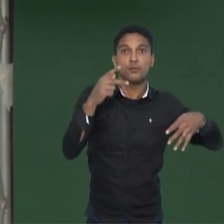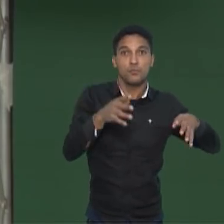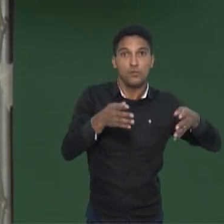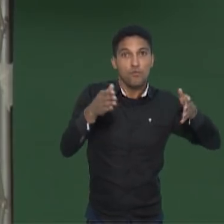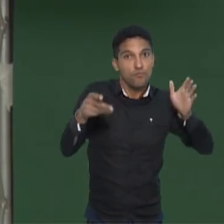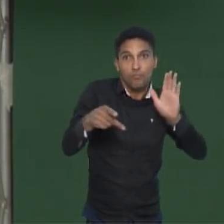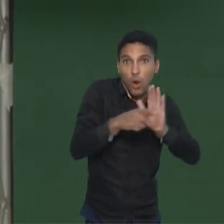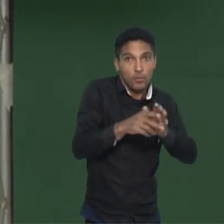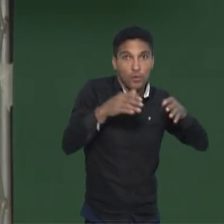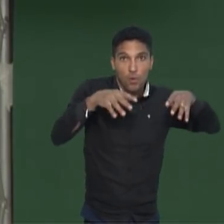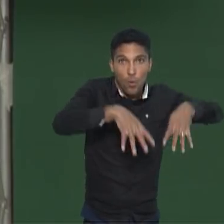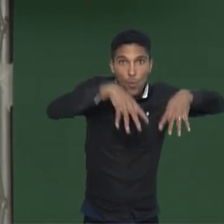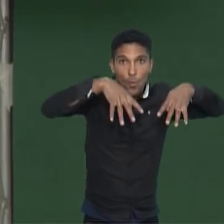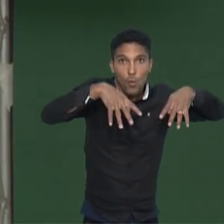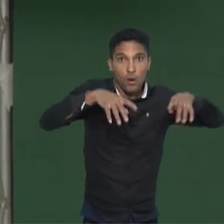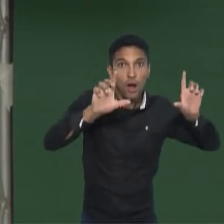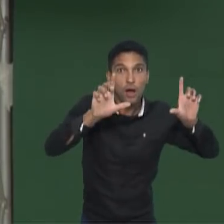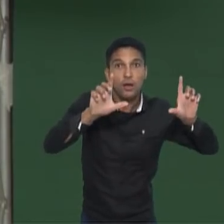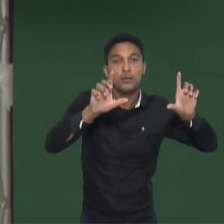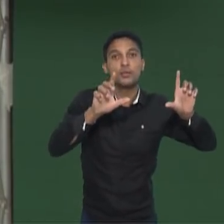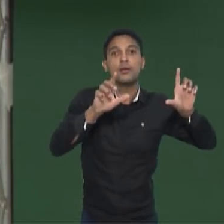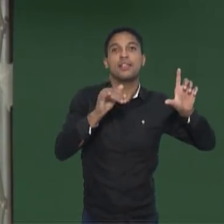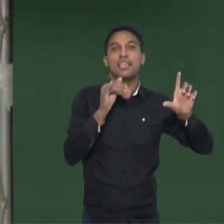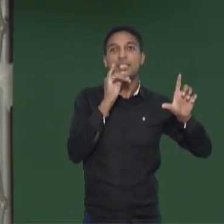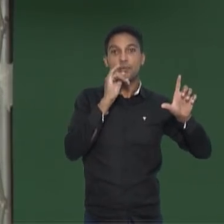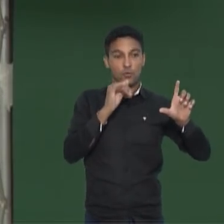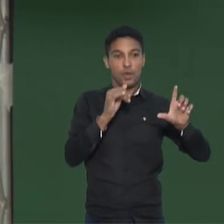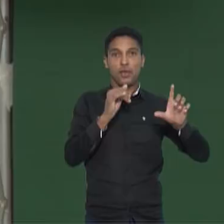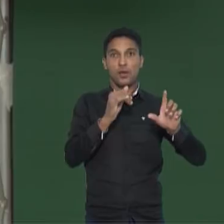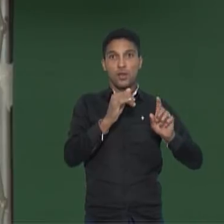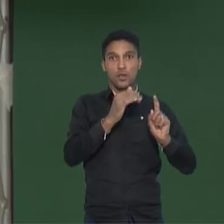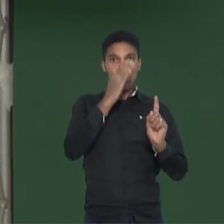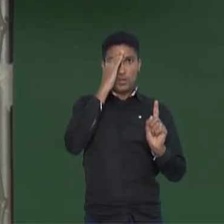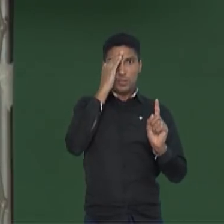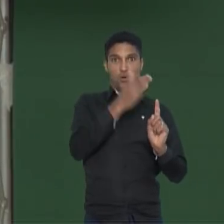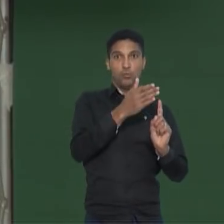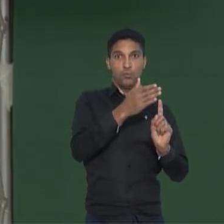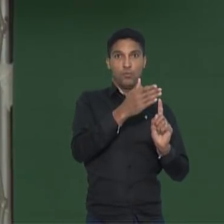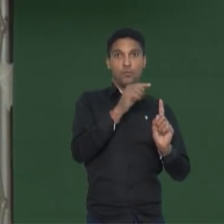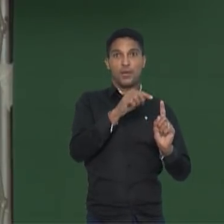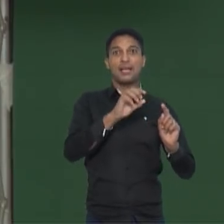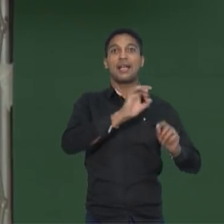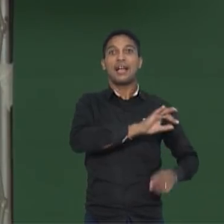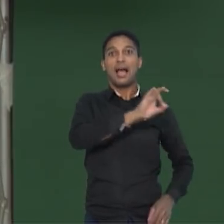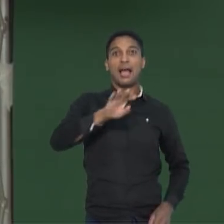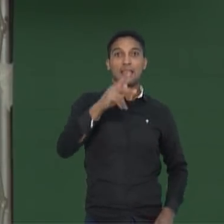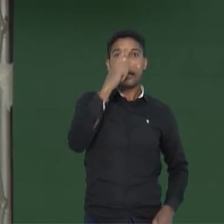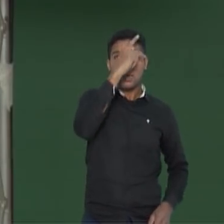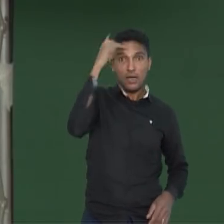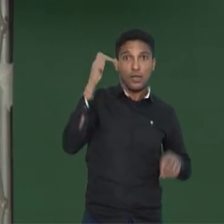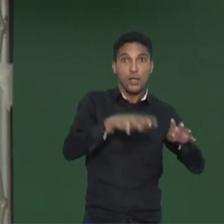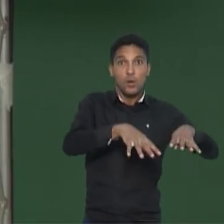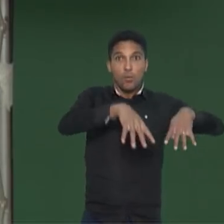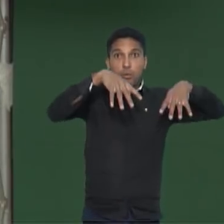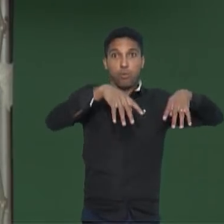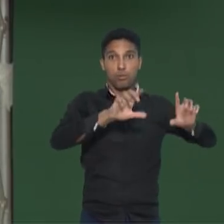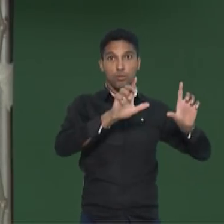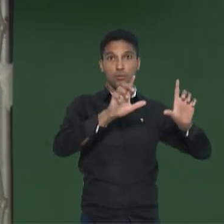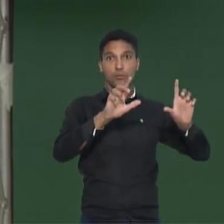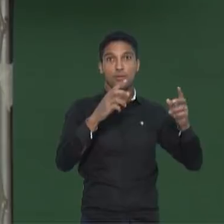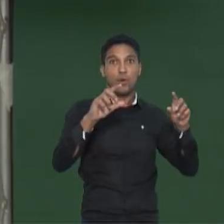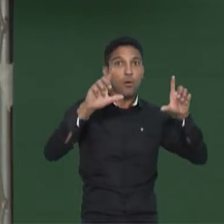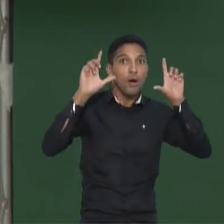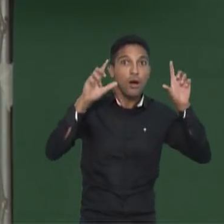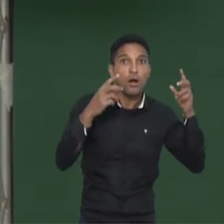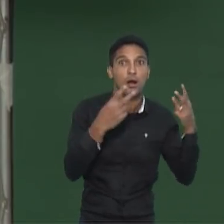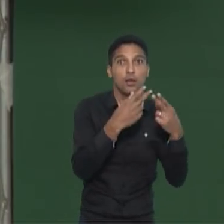da Marvel, por exemplo. Então, eles são direcionados para cada público. É, tem essa questão que a cultura da